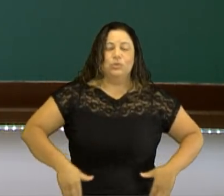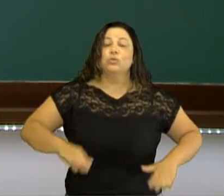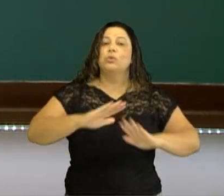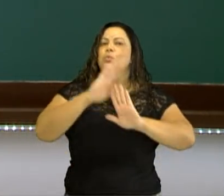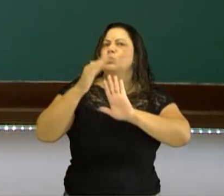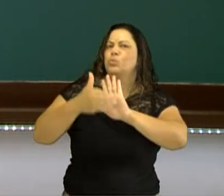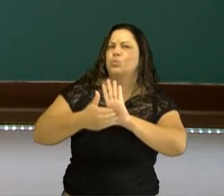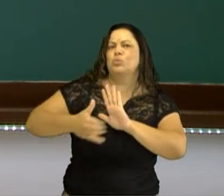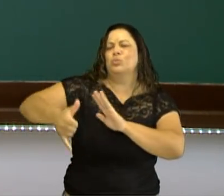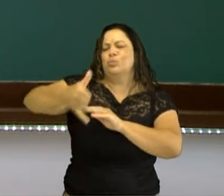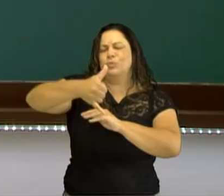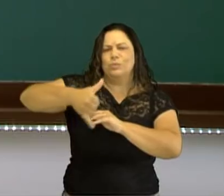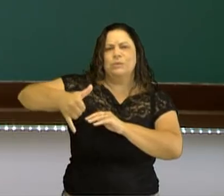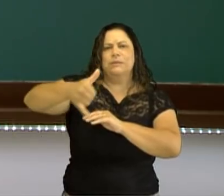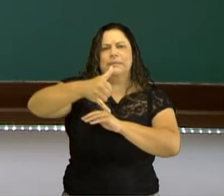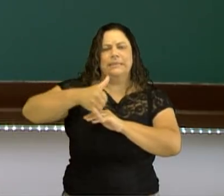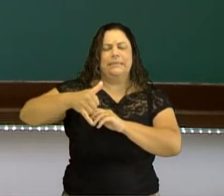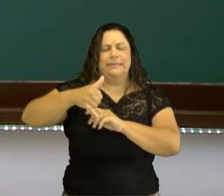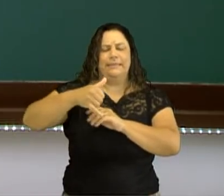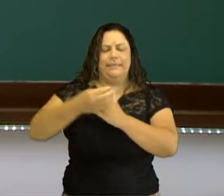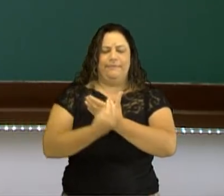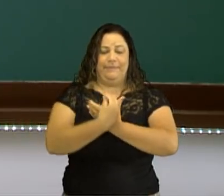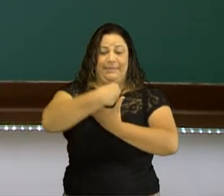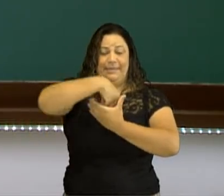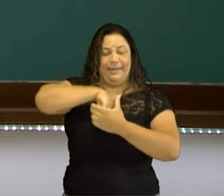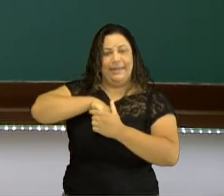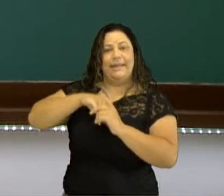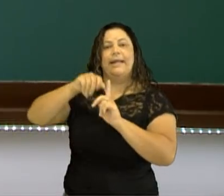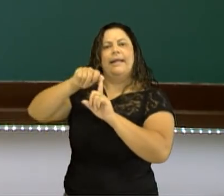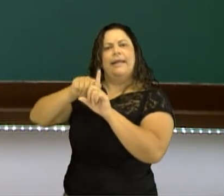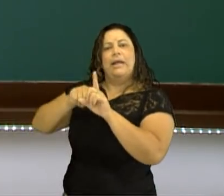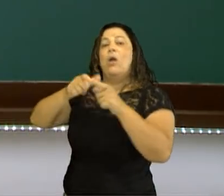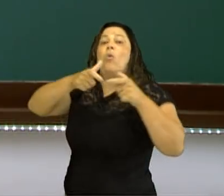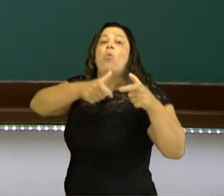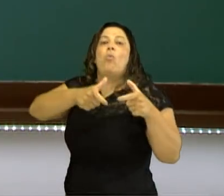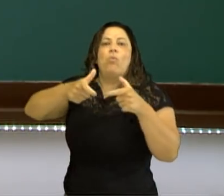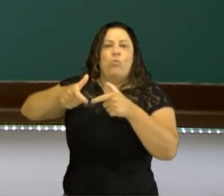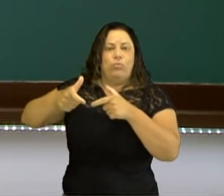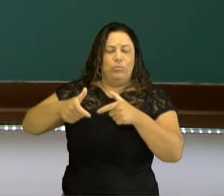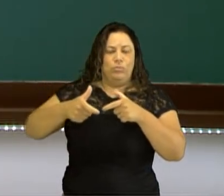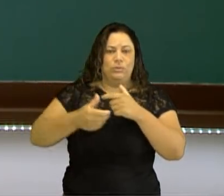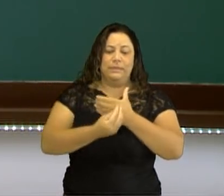fica estocada no nosso organismo, onde ela fica estocada?